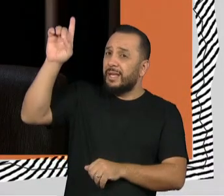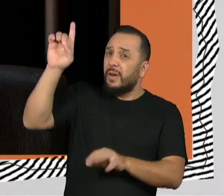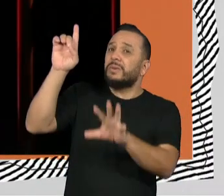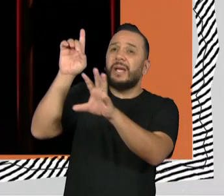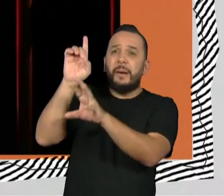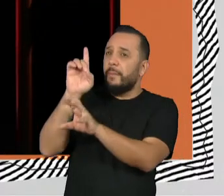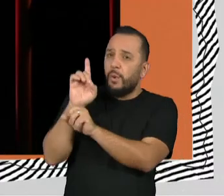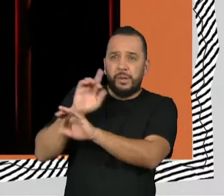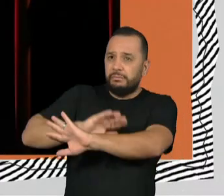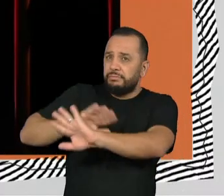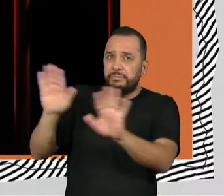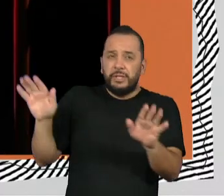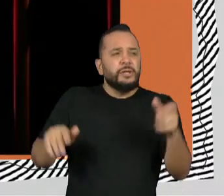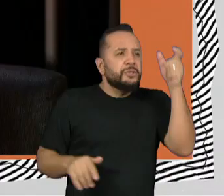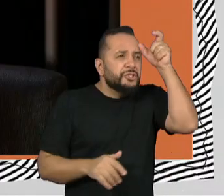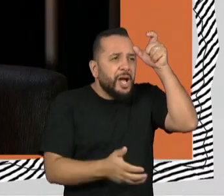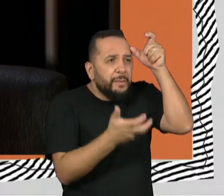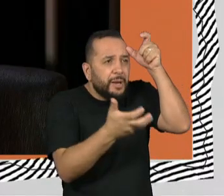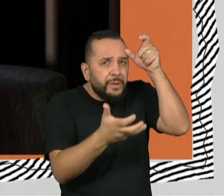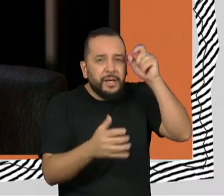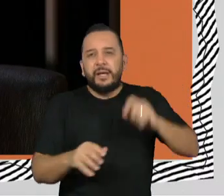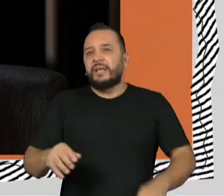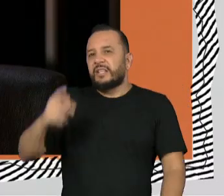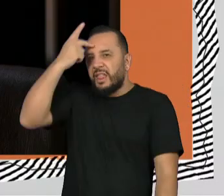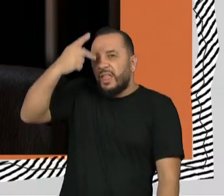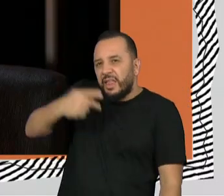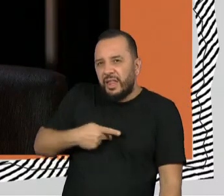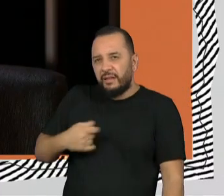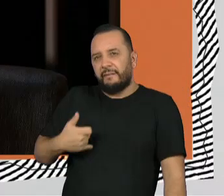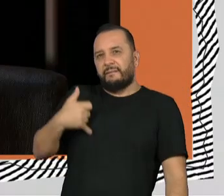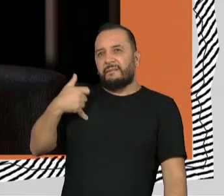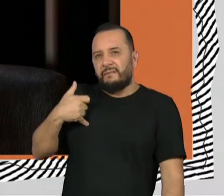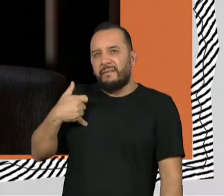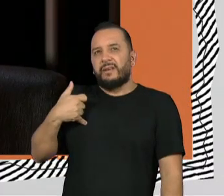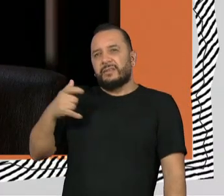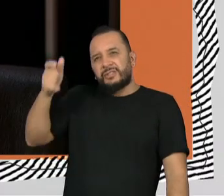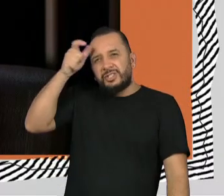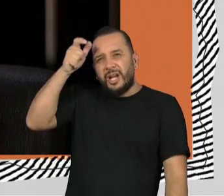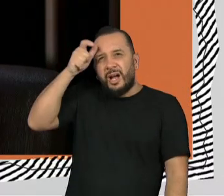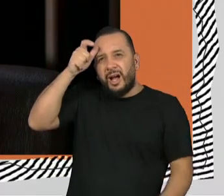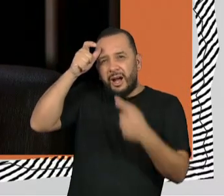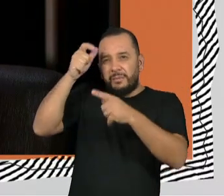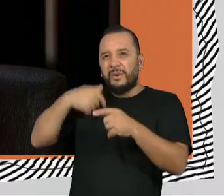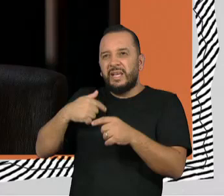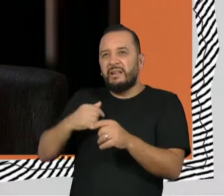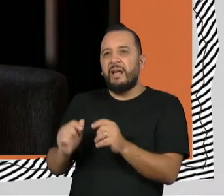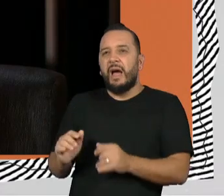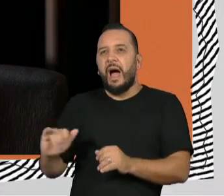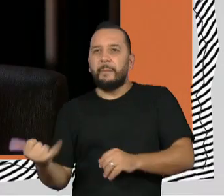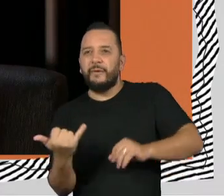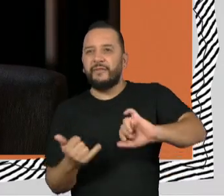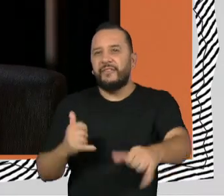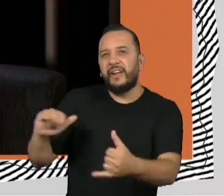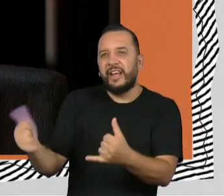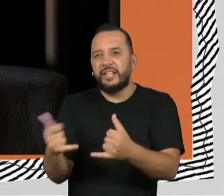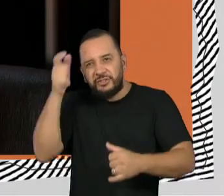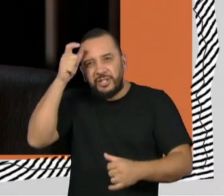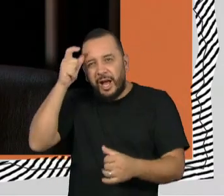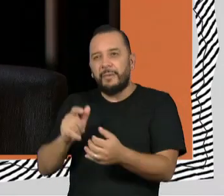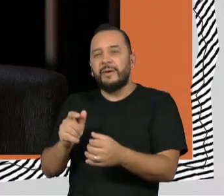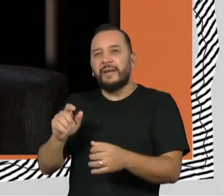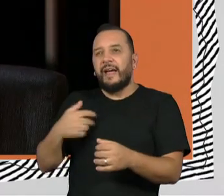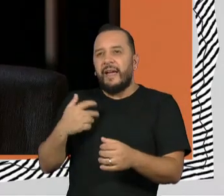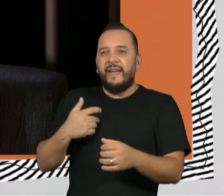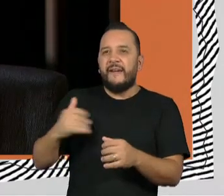Amor e o diabo quer o quê egoísmo egocentrismo o diabo é um bicho come come ele quer comer tudo